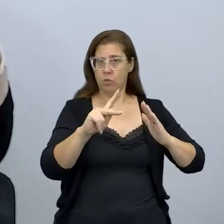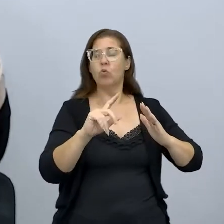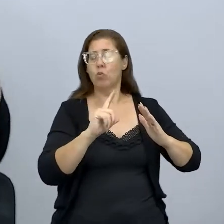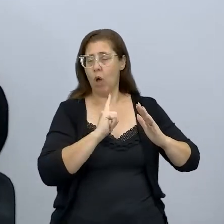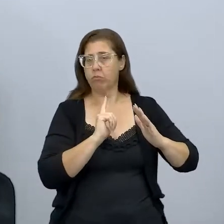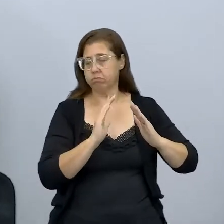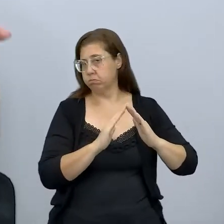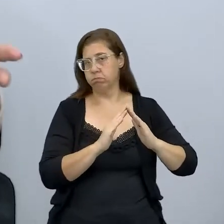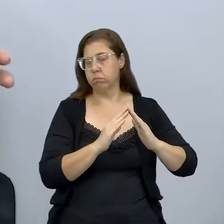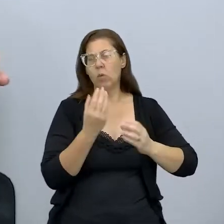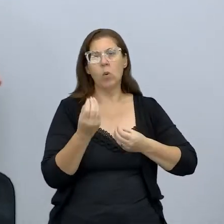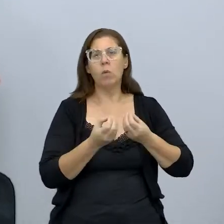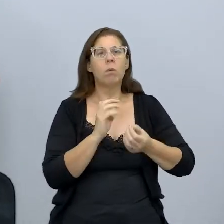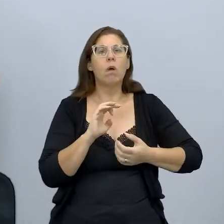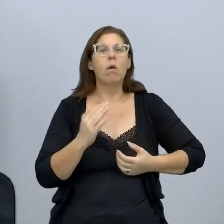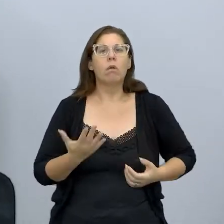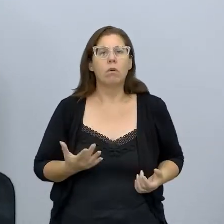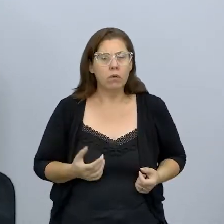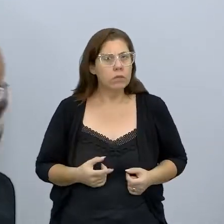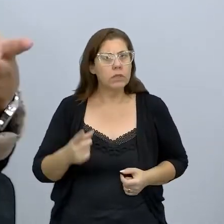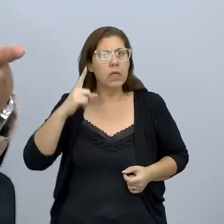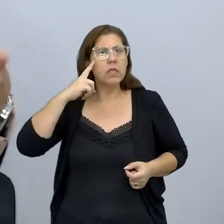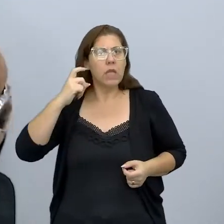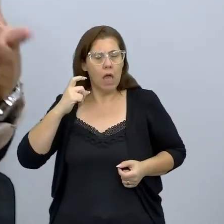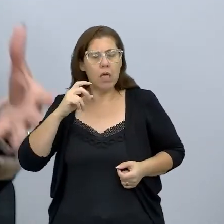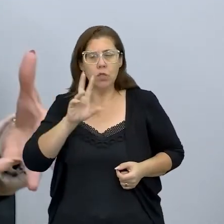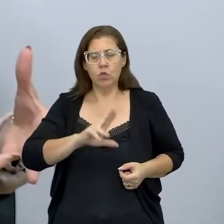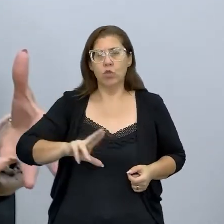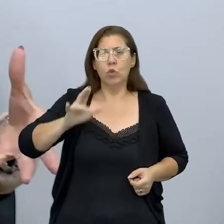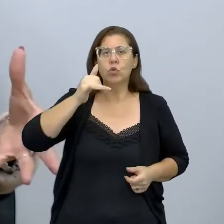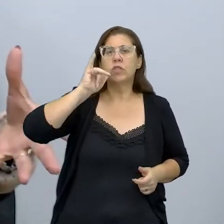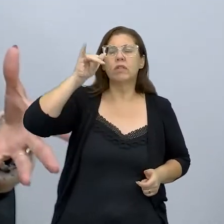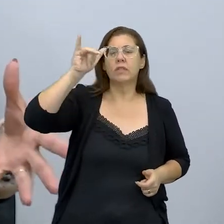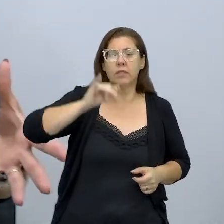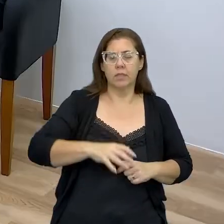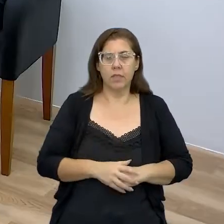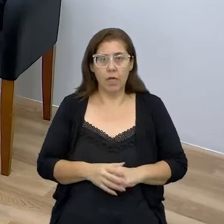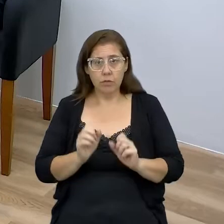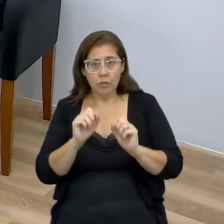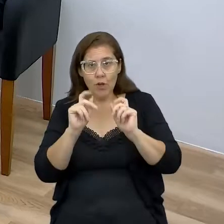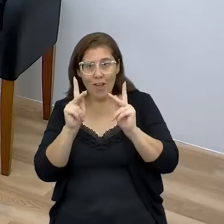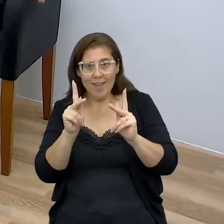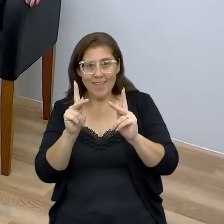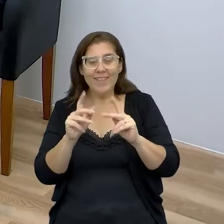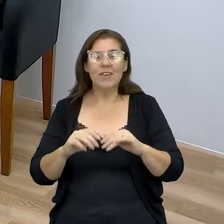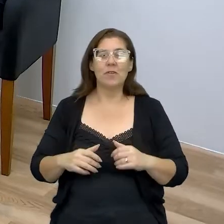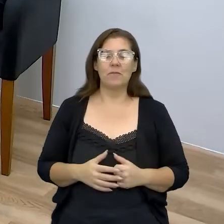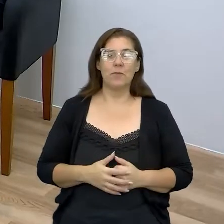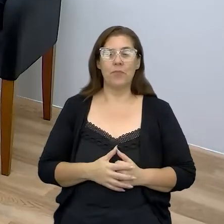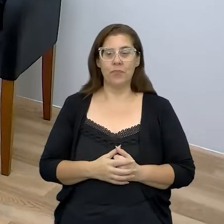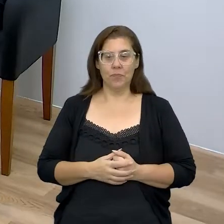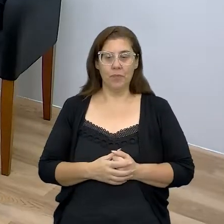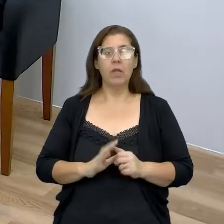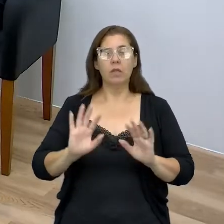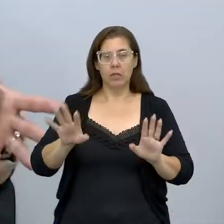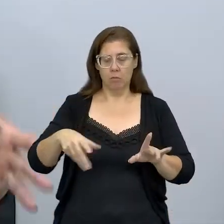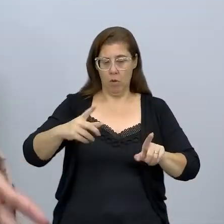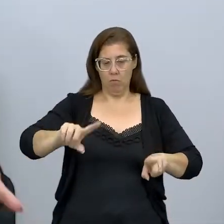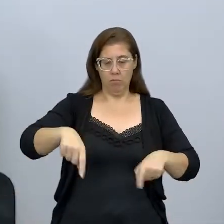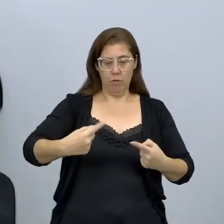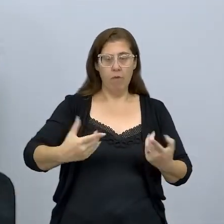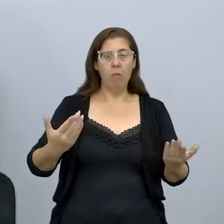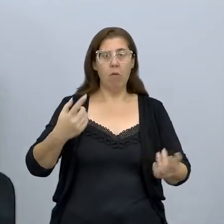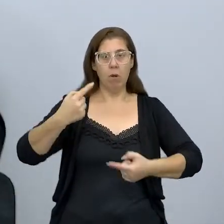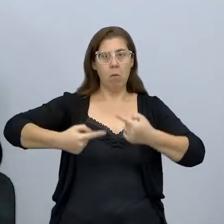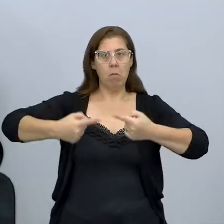sua casa, como que funciona essa ideia de consumo de eletricidade? Beleza? Tá Beleza. lançado aí o Beleza. desafio, nós vamos discutir